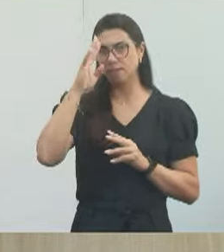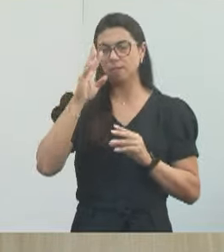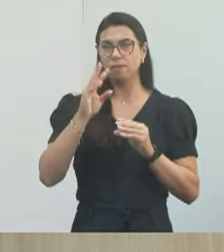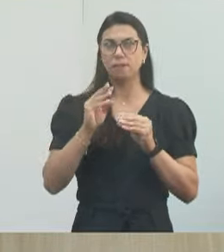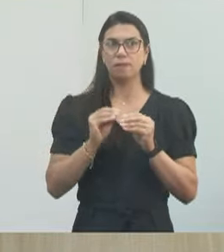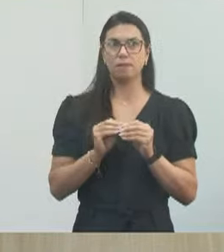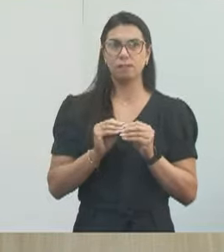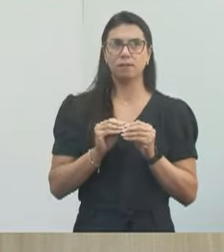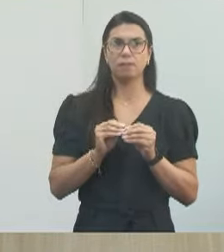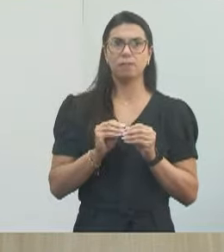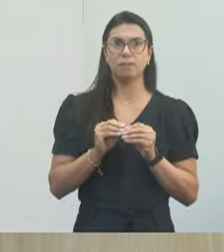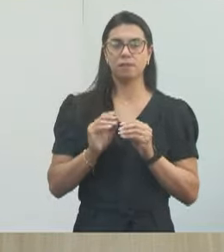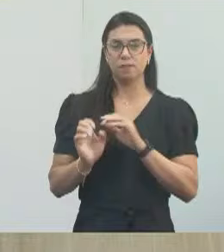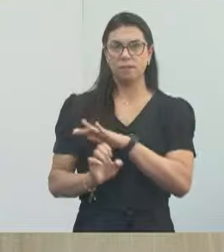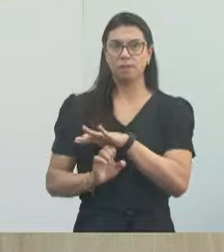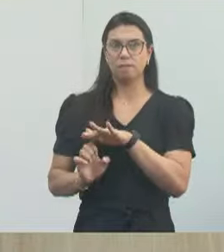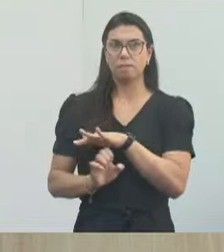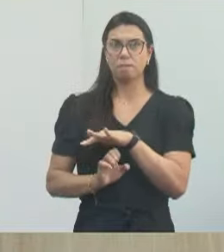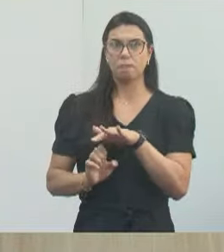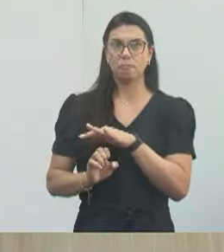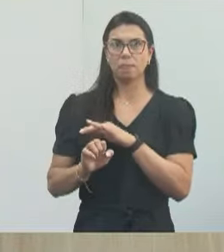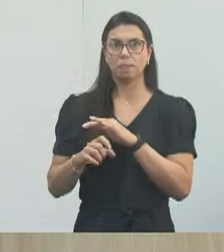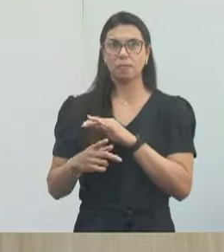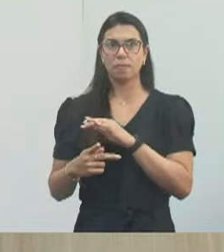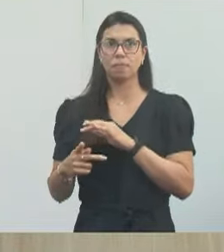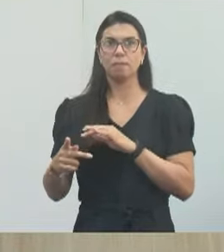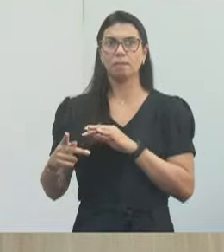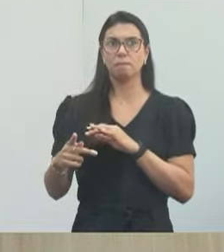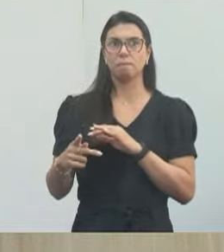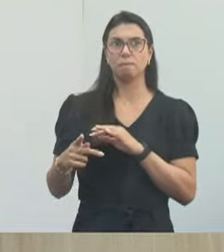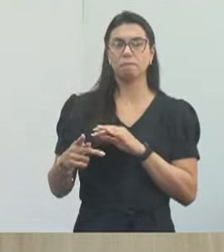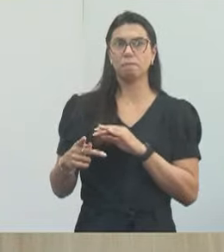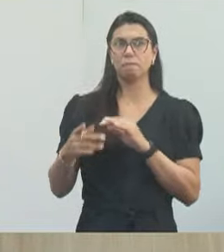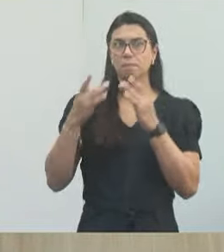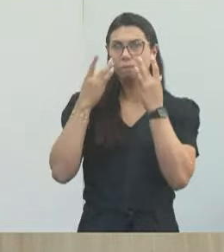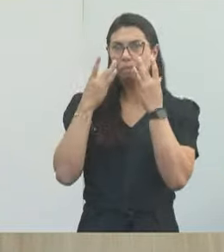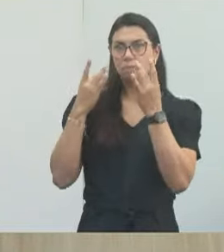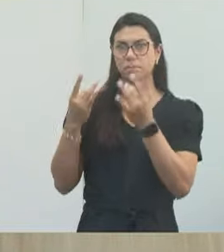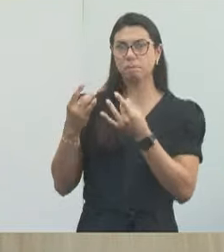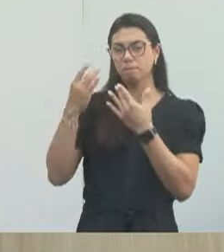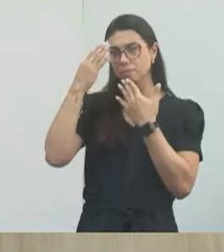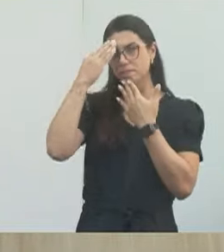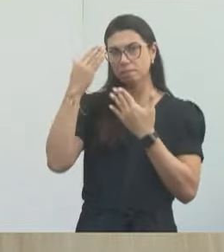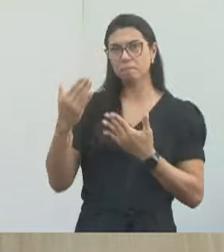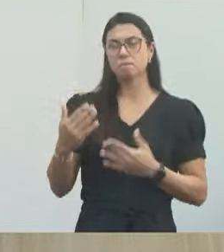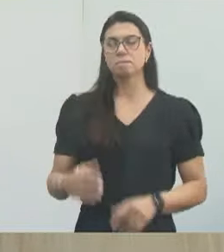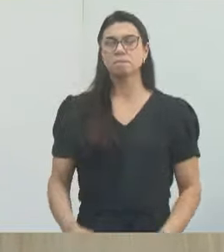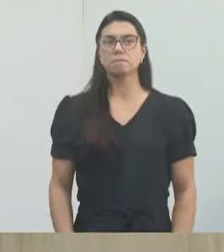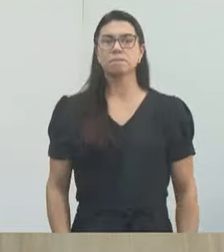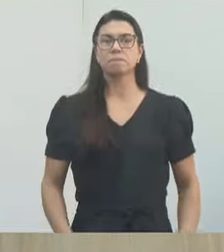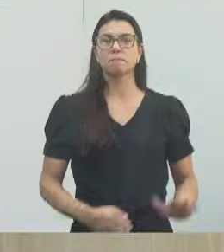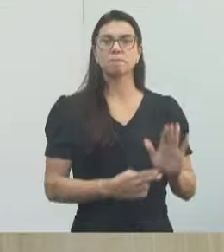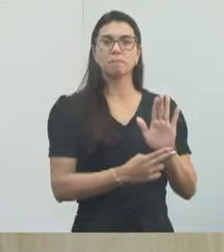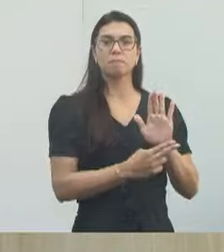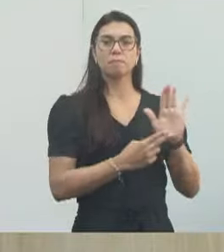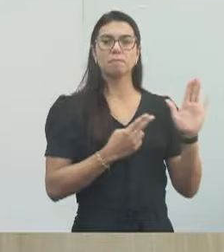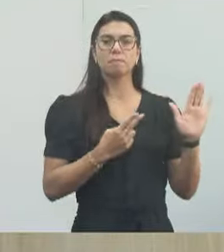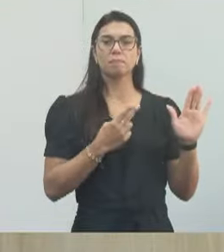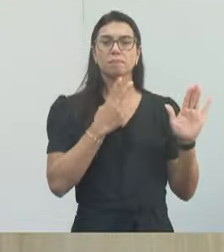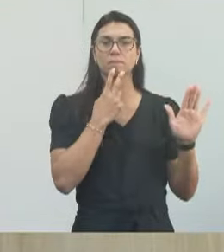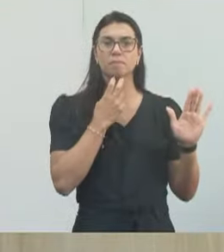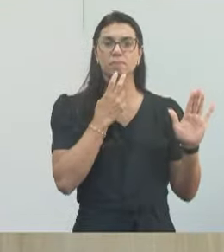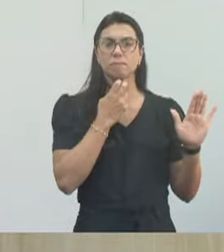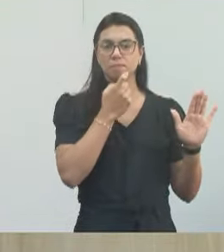exprés dessa empresa e antecipando agradecimento pela atenção dispensada autoria Vereador